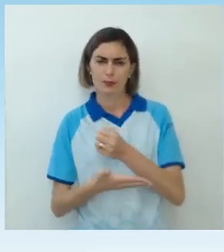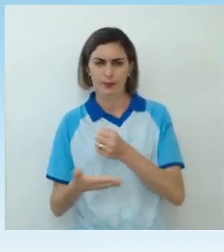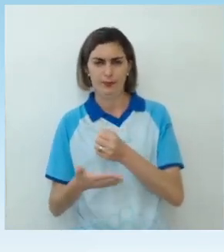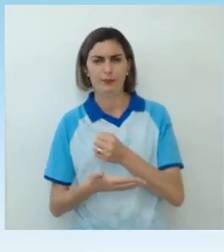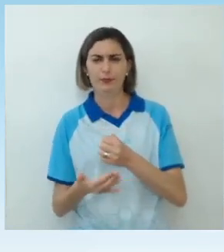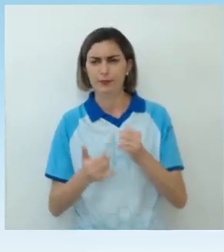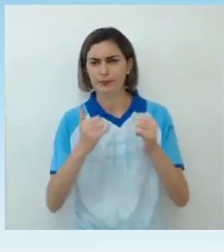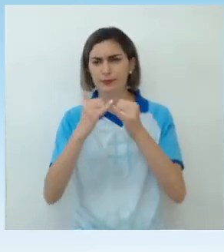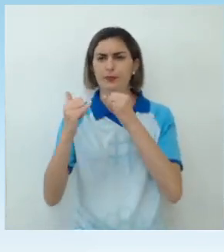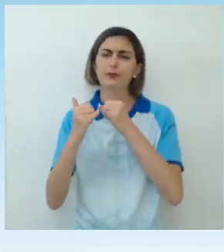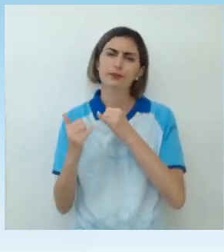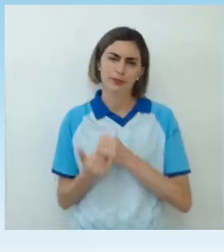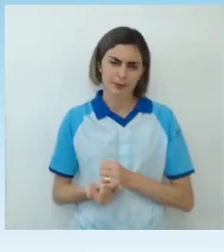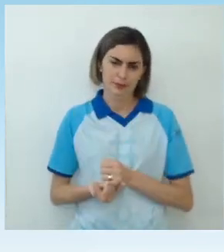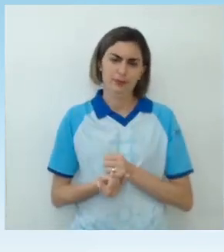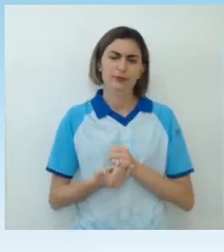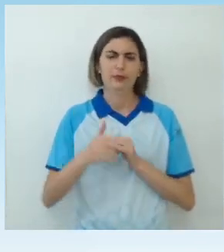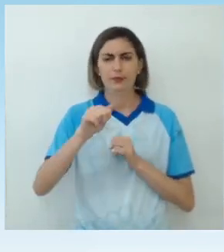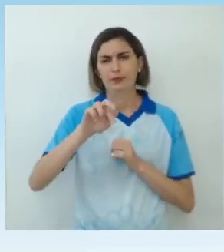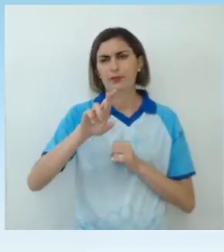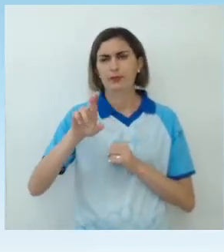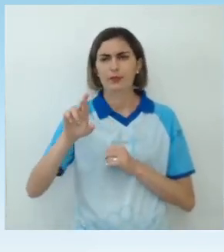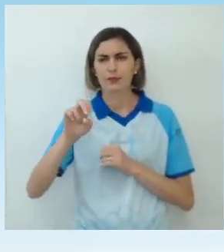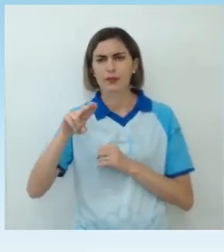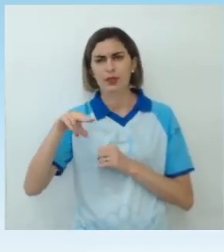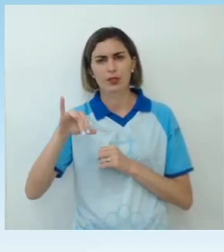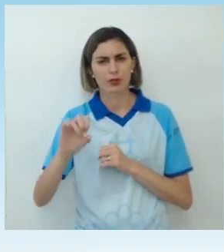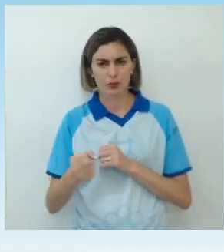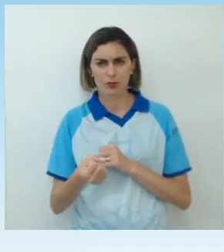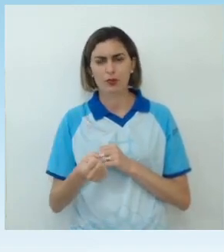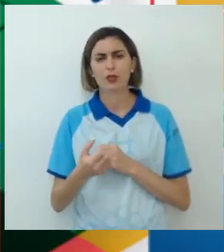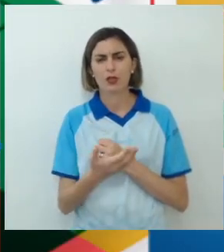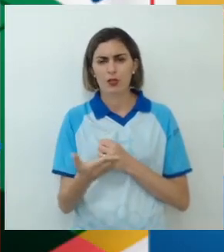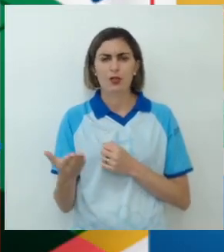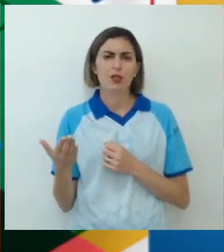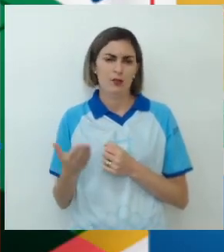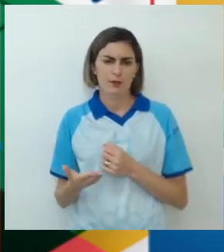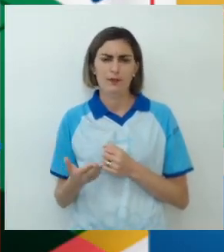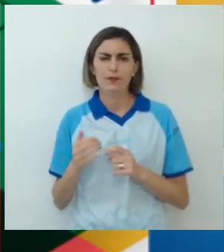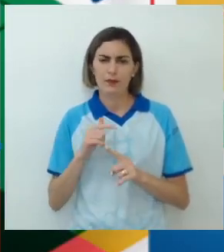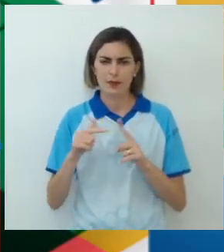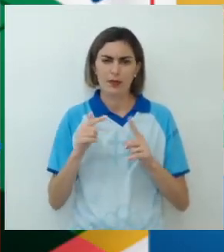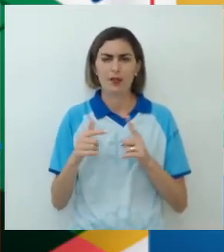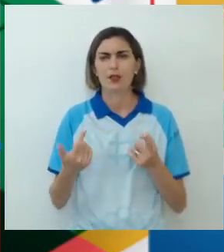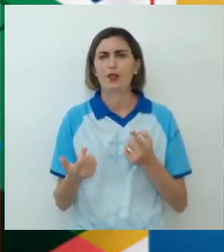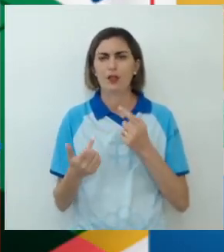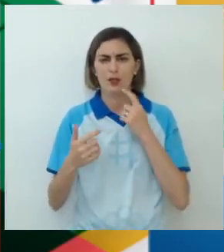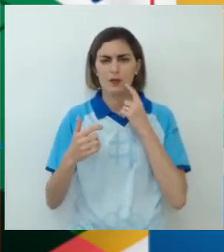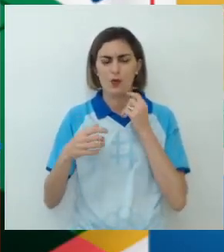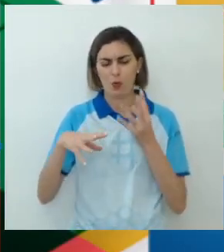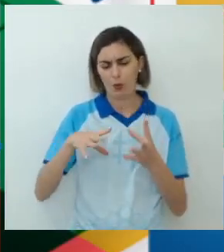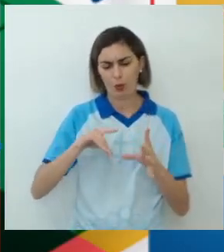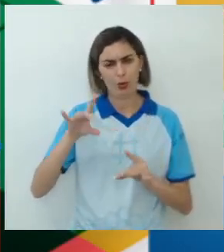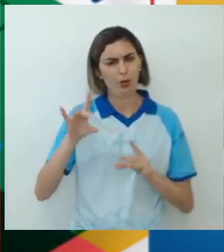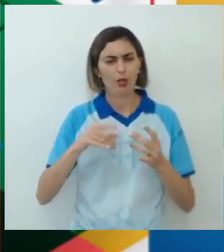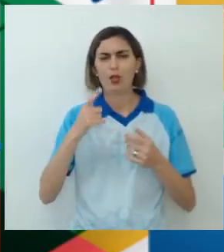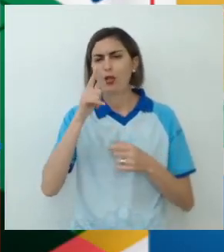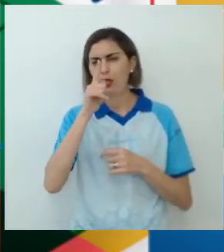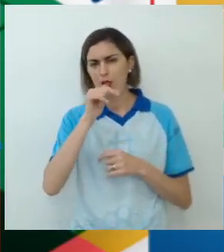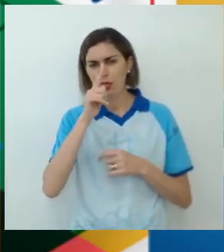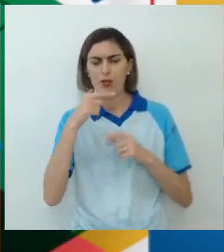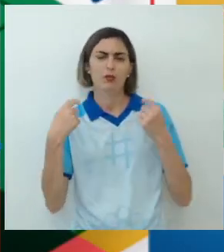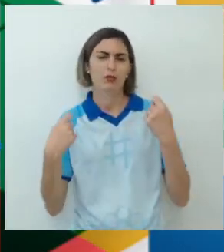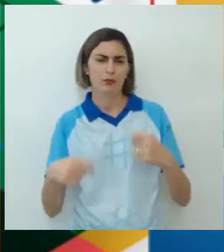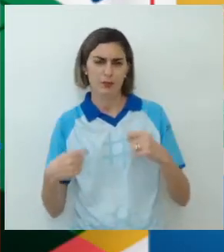similar. Base para Arrhenius é o cara que em meio aquoso, tem que ter água, olha a água aí